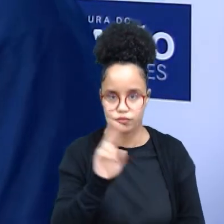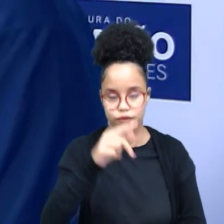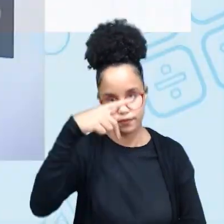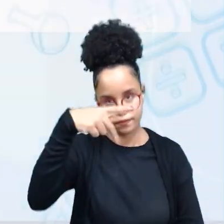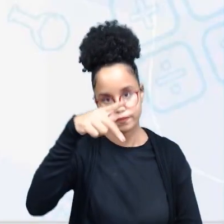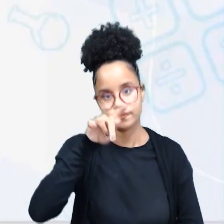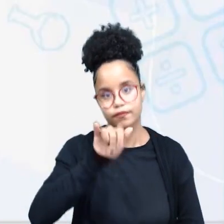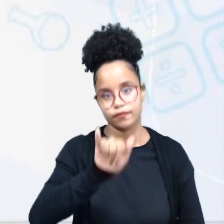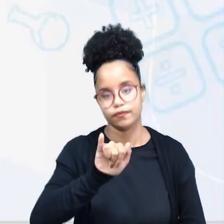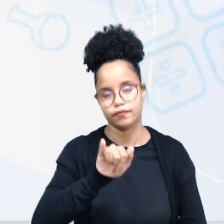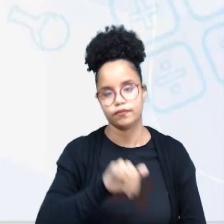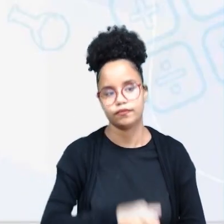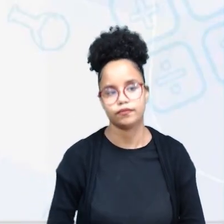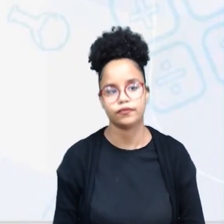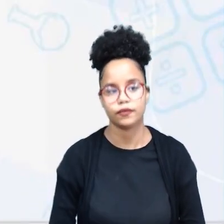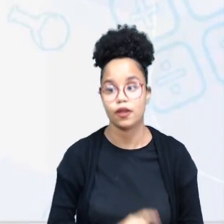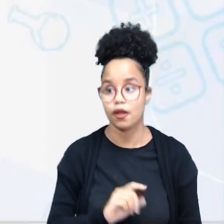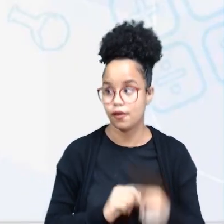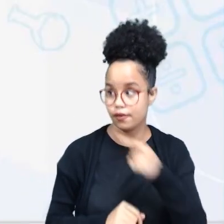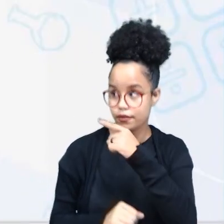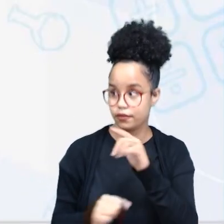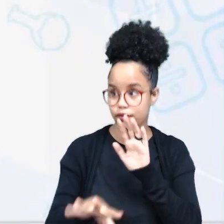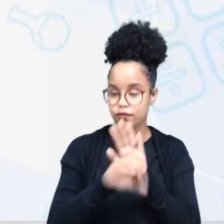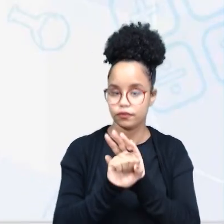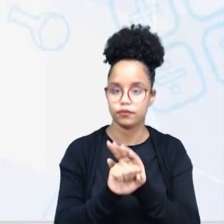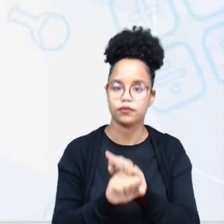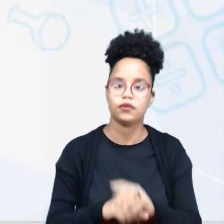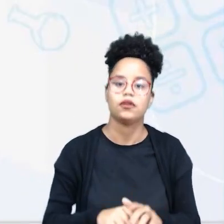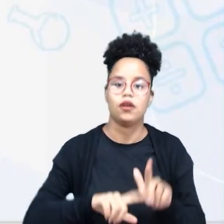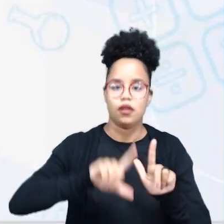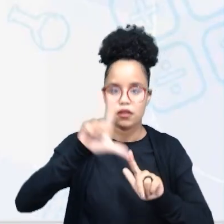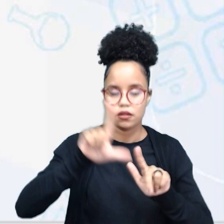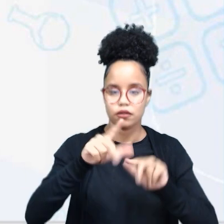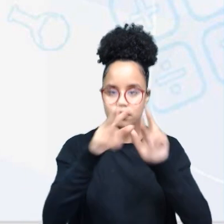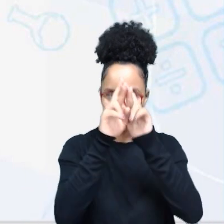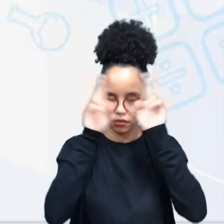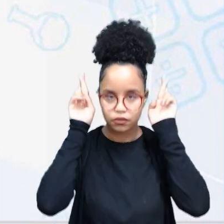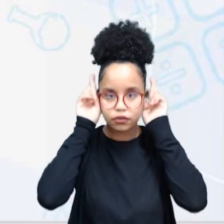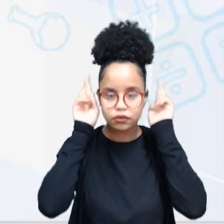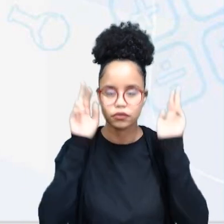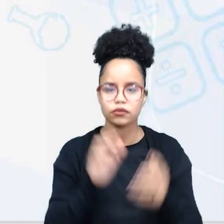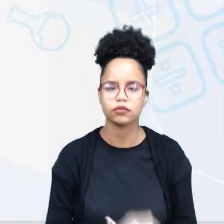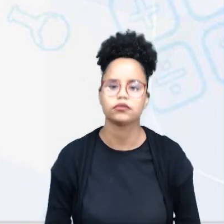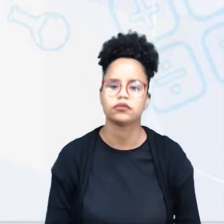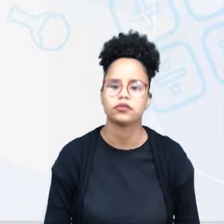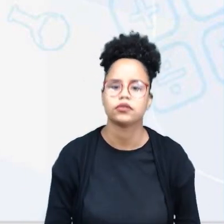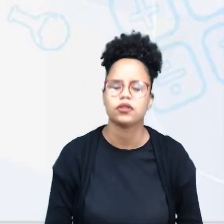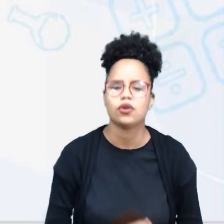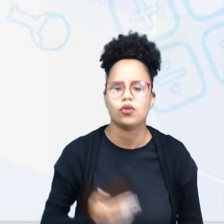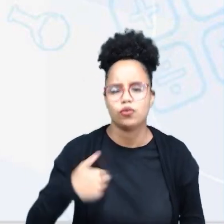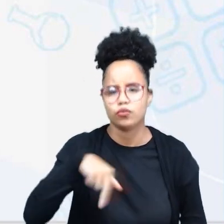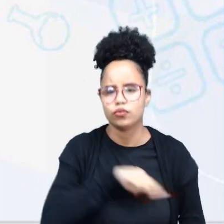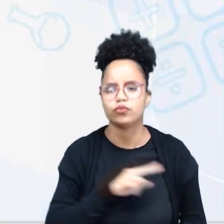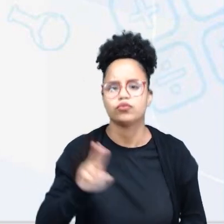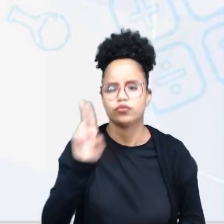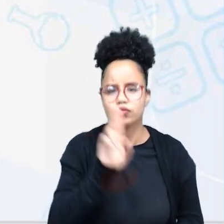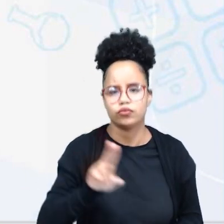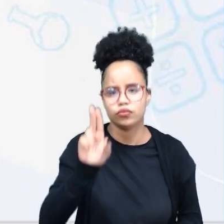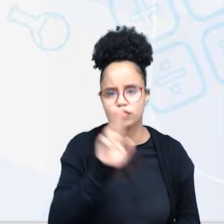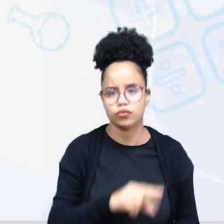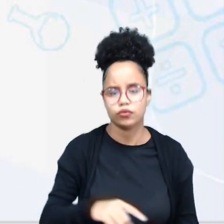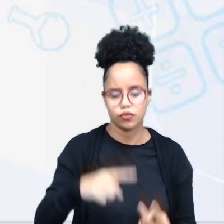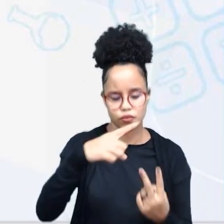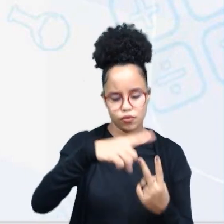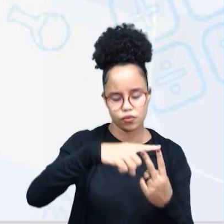tá quero somente esse símbolo a letra grega que é o símbolo Pita e normalmente a gente usa a gente usa